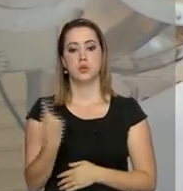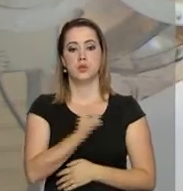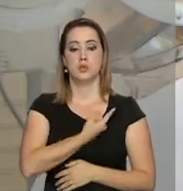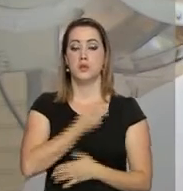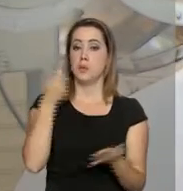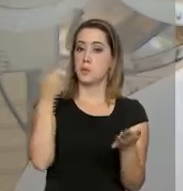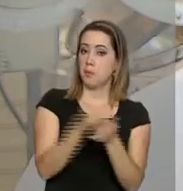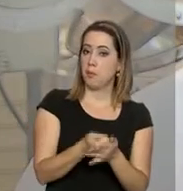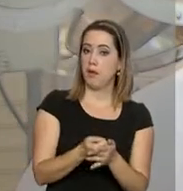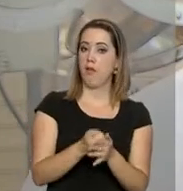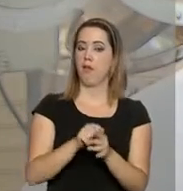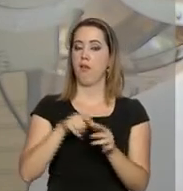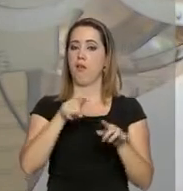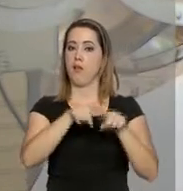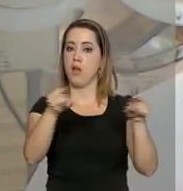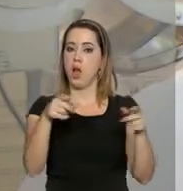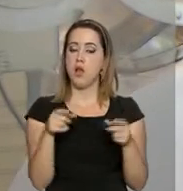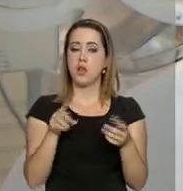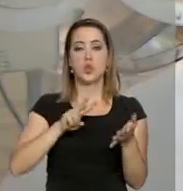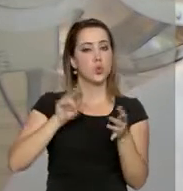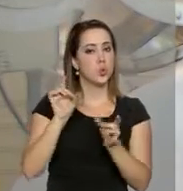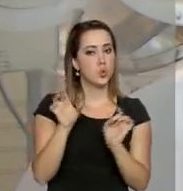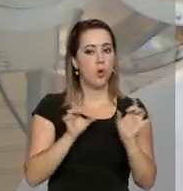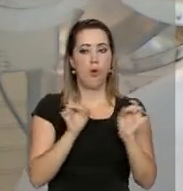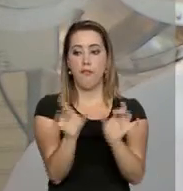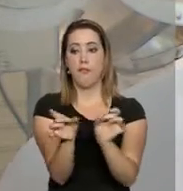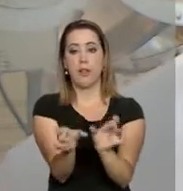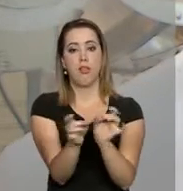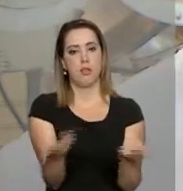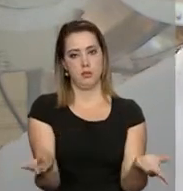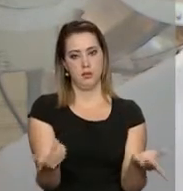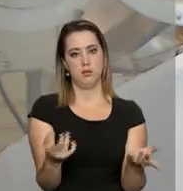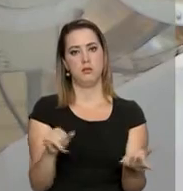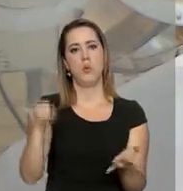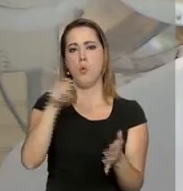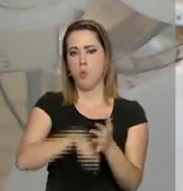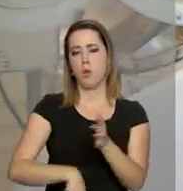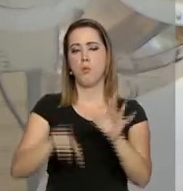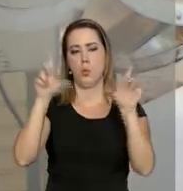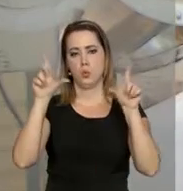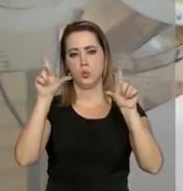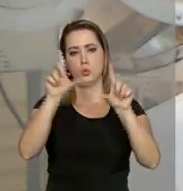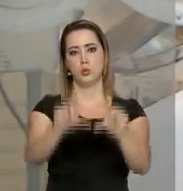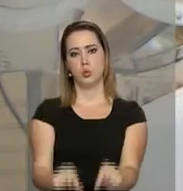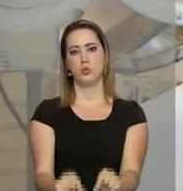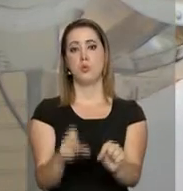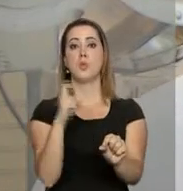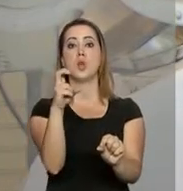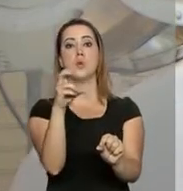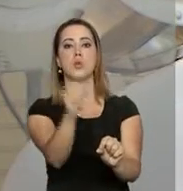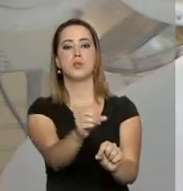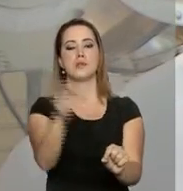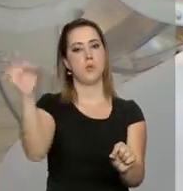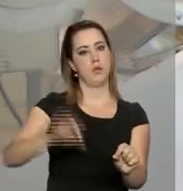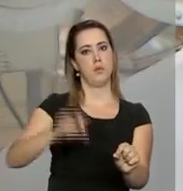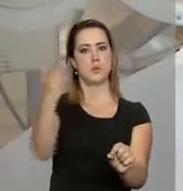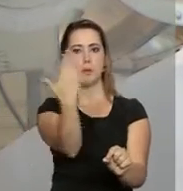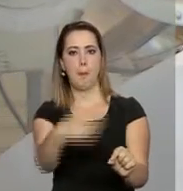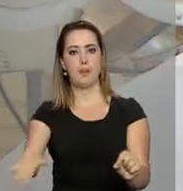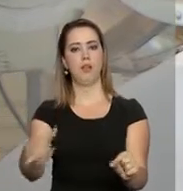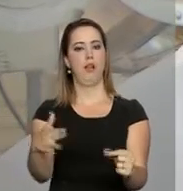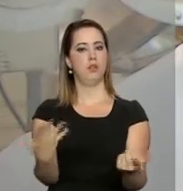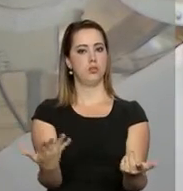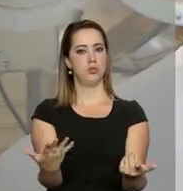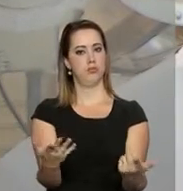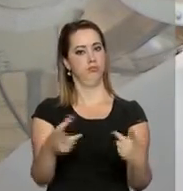faturar então a tendência é que esse imposto cai a cerca de 50% né então vai